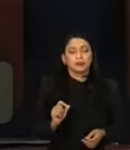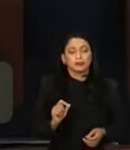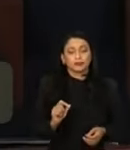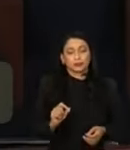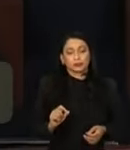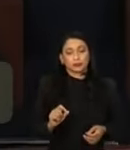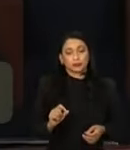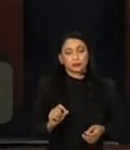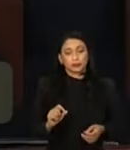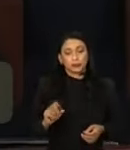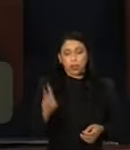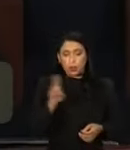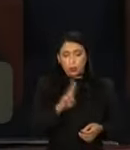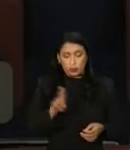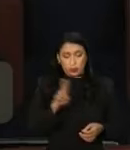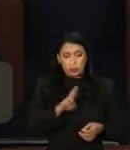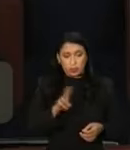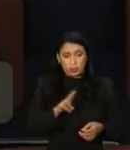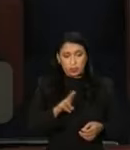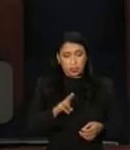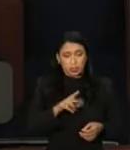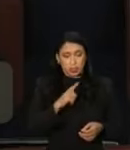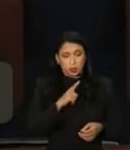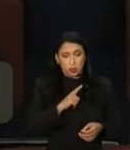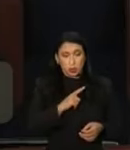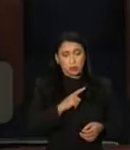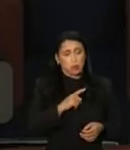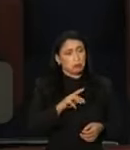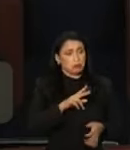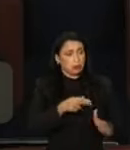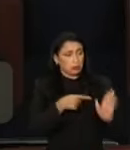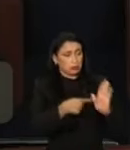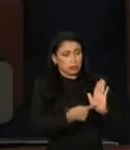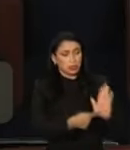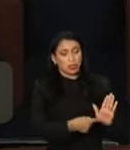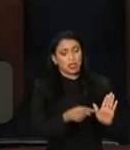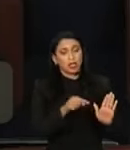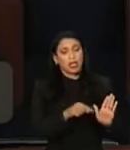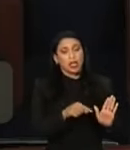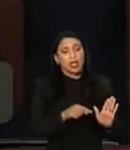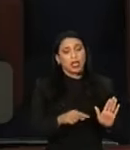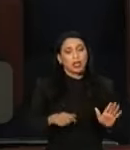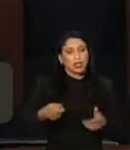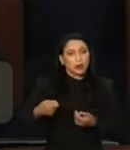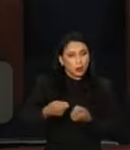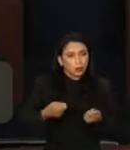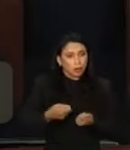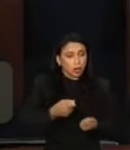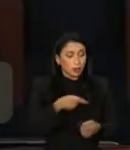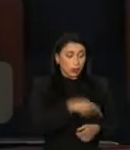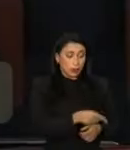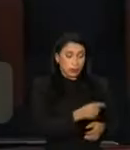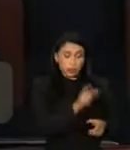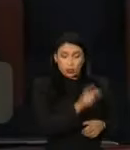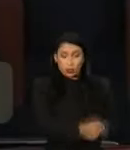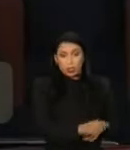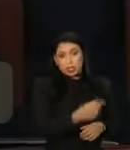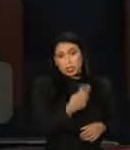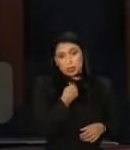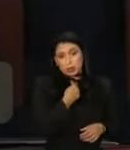autor imediato como instrumento inimputável. O autor imediato se utiliza de uma pessoa que não pode ser responsabilizada